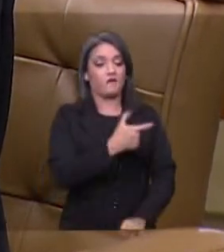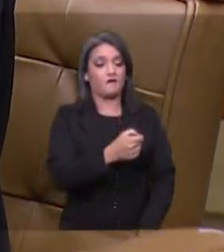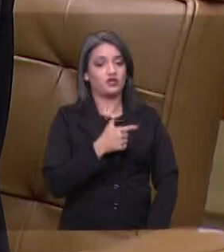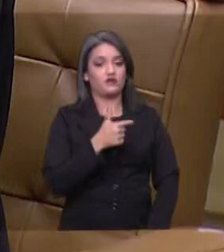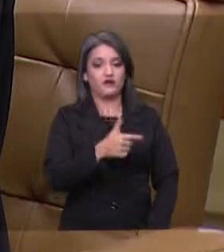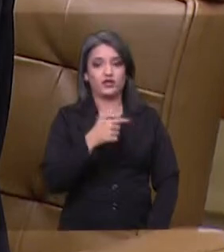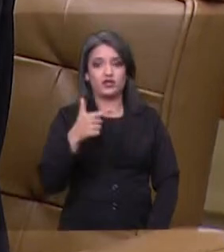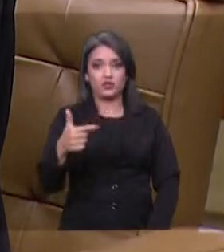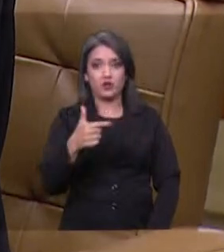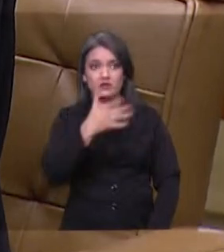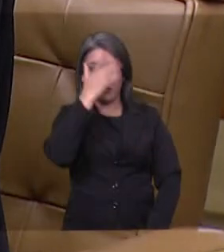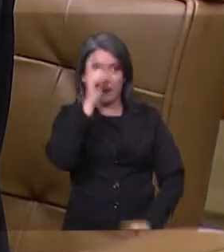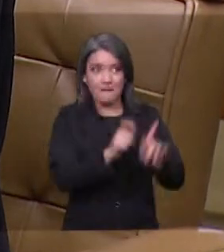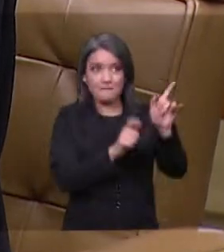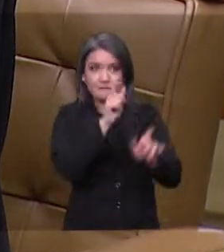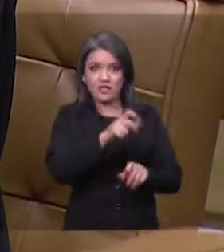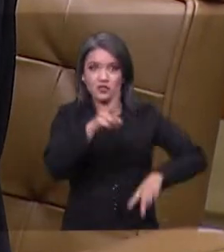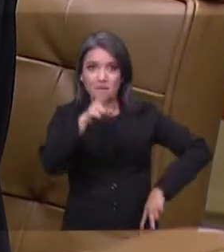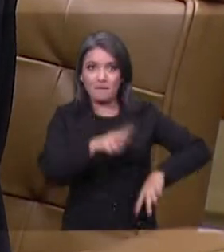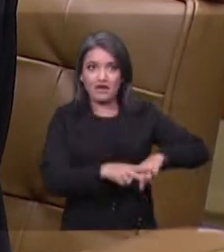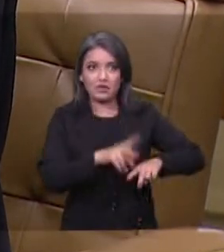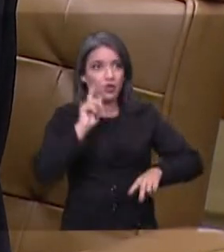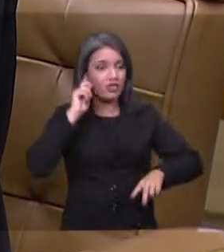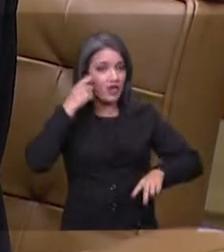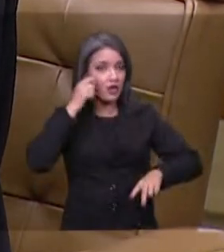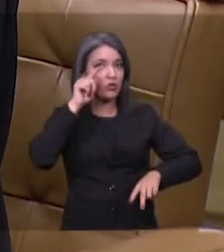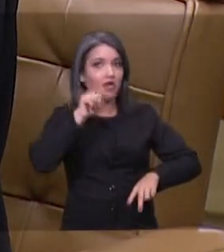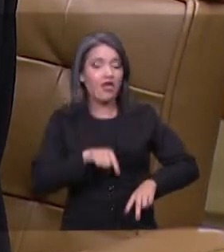população prisional negra foi de